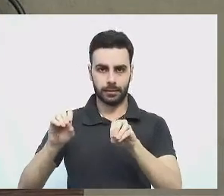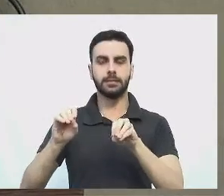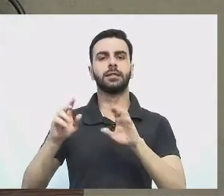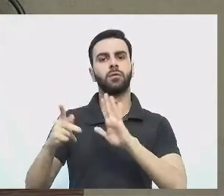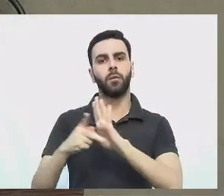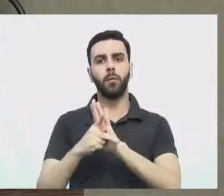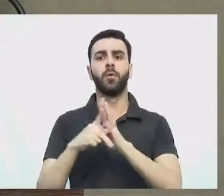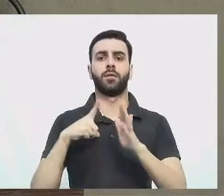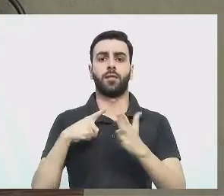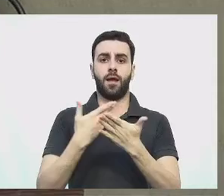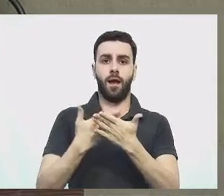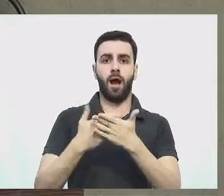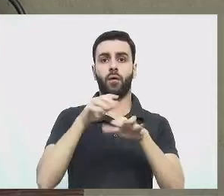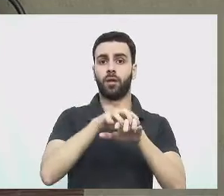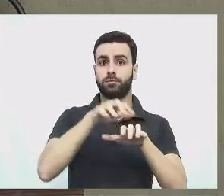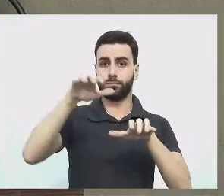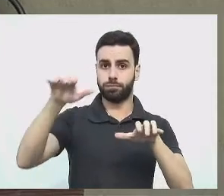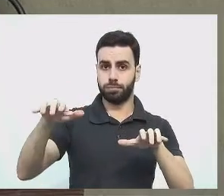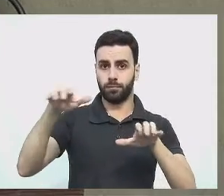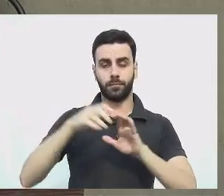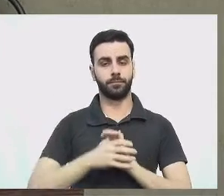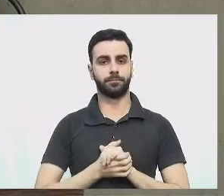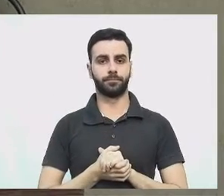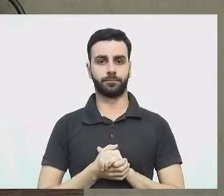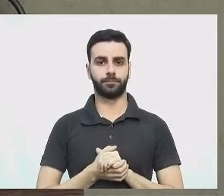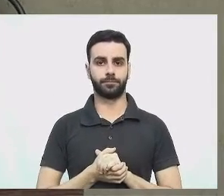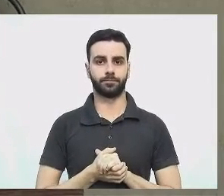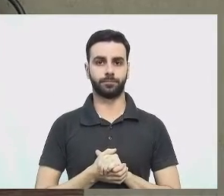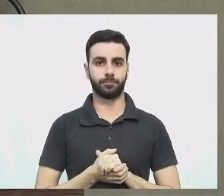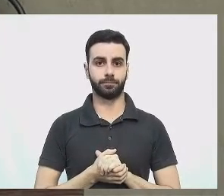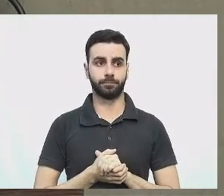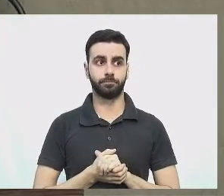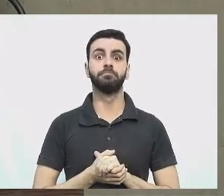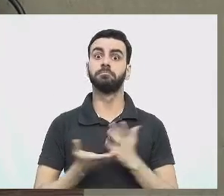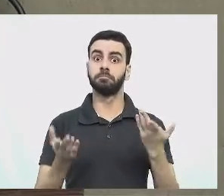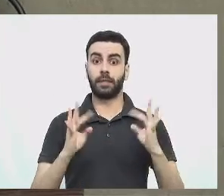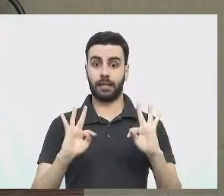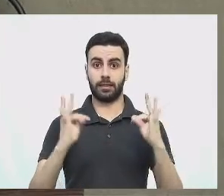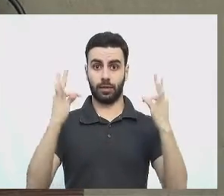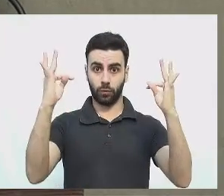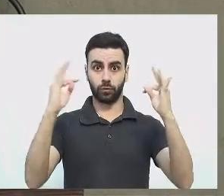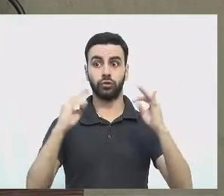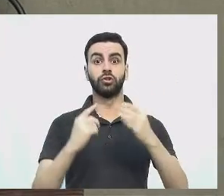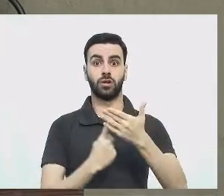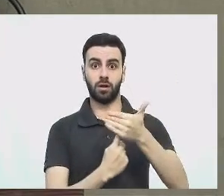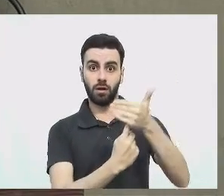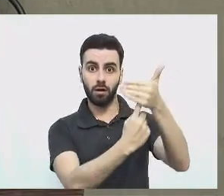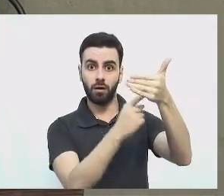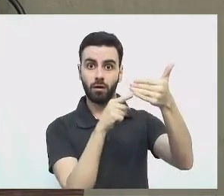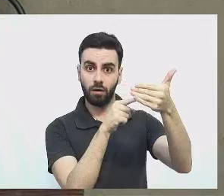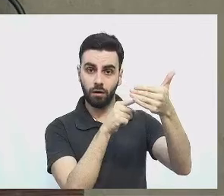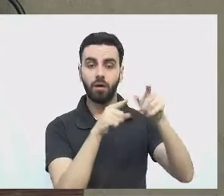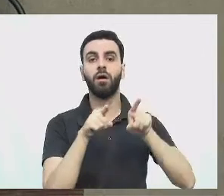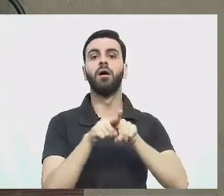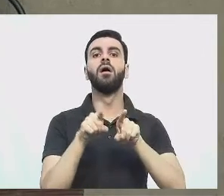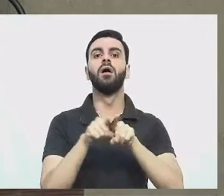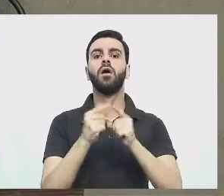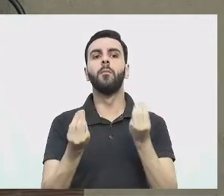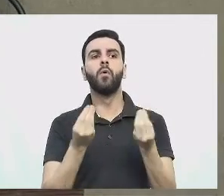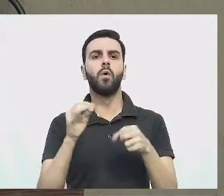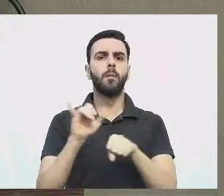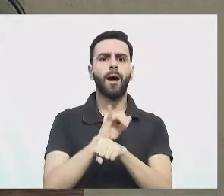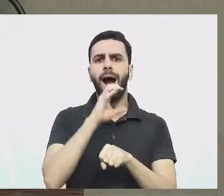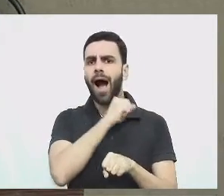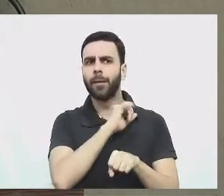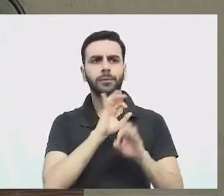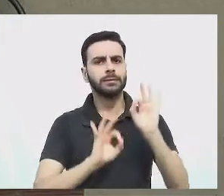através das nossas aulas remotas. E a tecnologia? E a rapidez para a implantação,